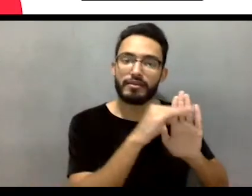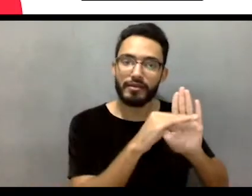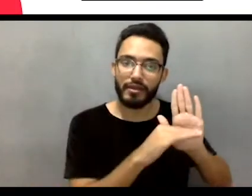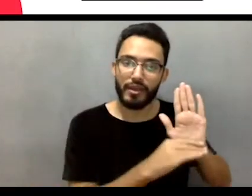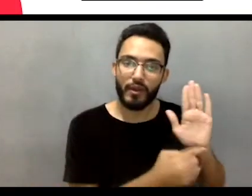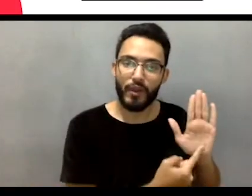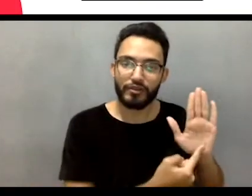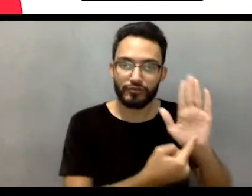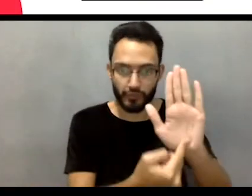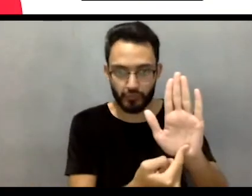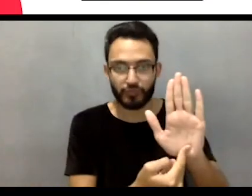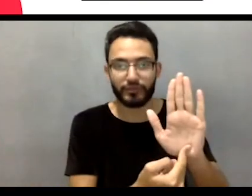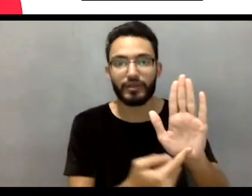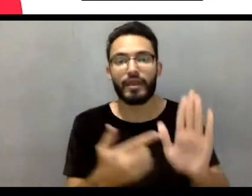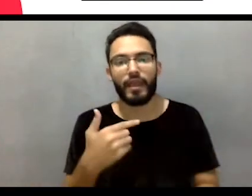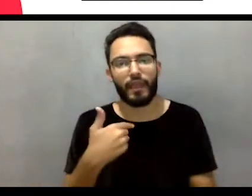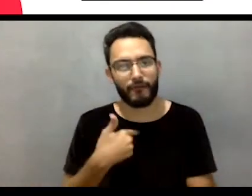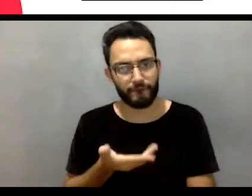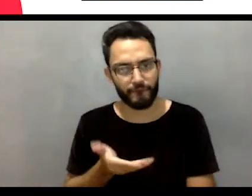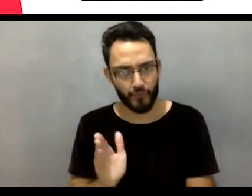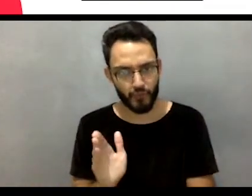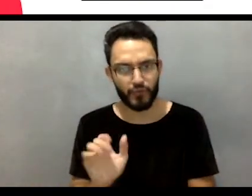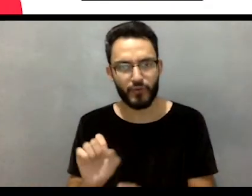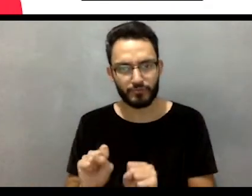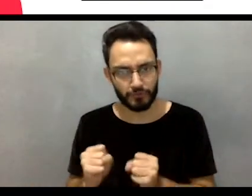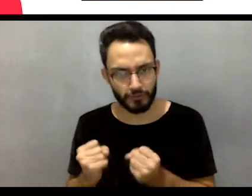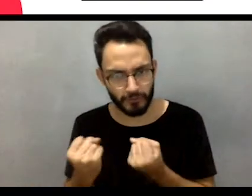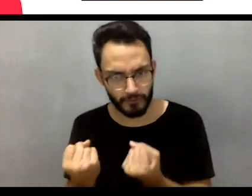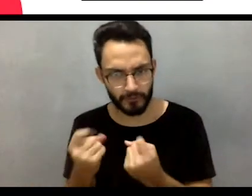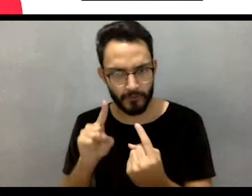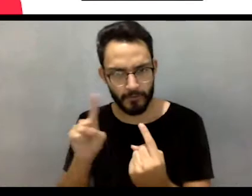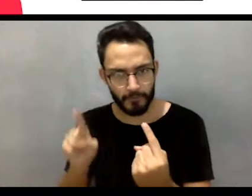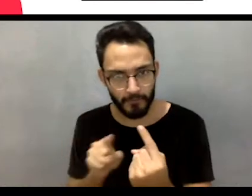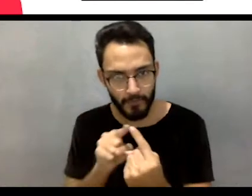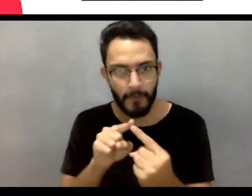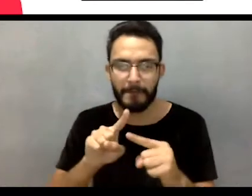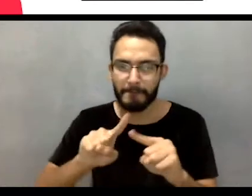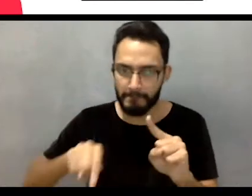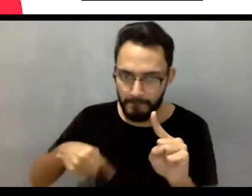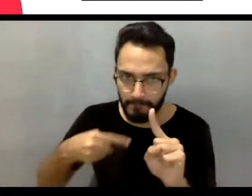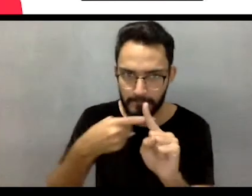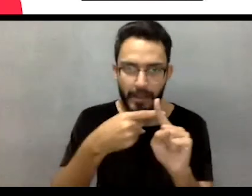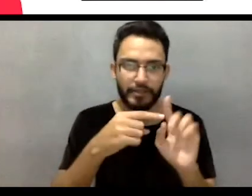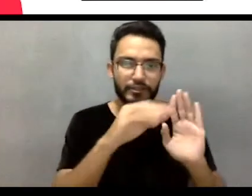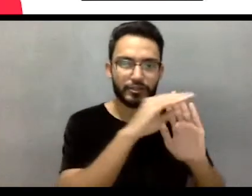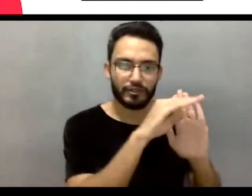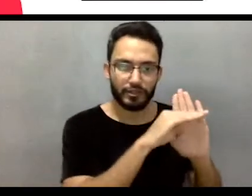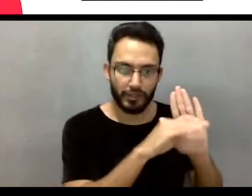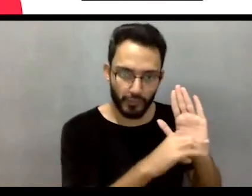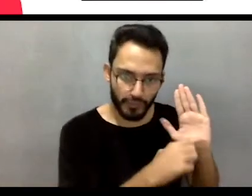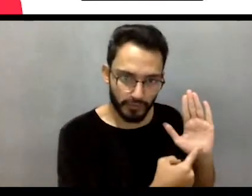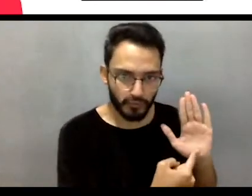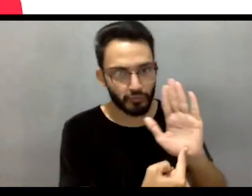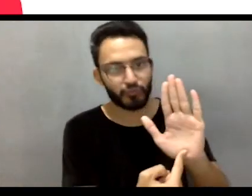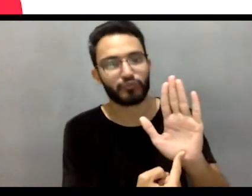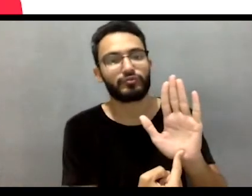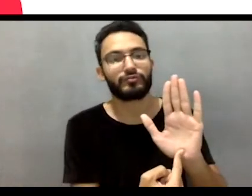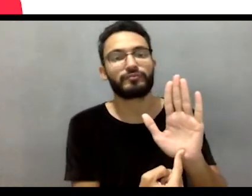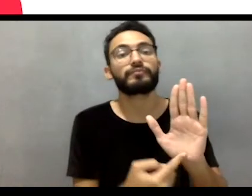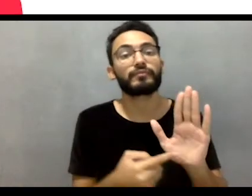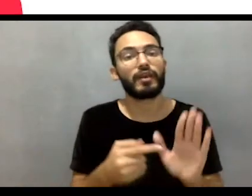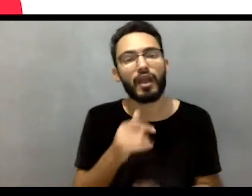vou, objetivo, medido por esse conjunto de key results. Um exemplo, tá? Então,